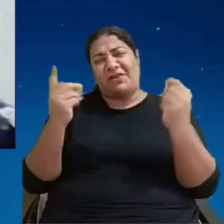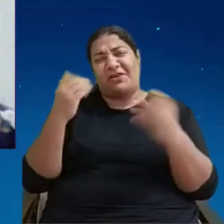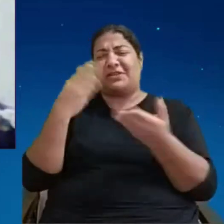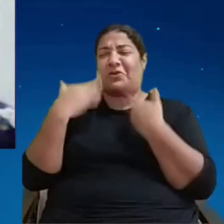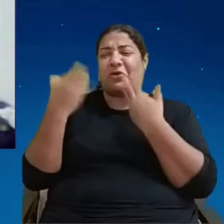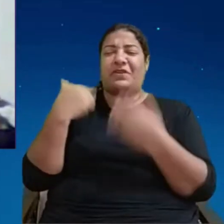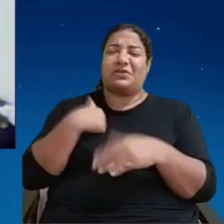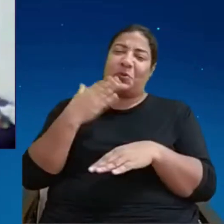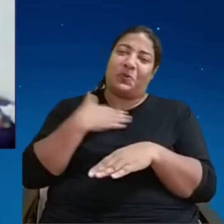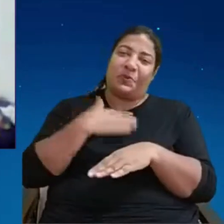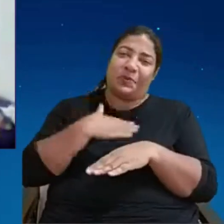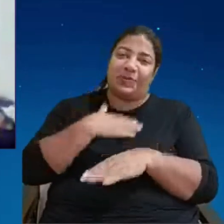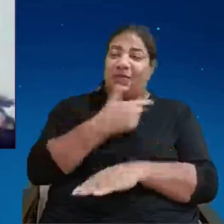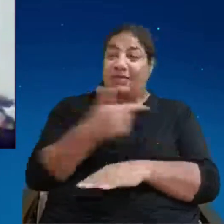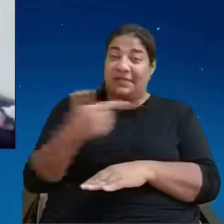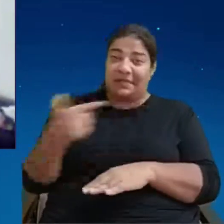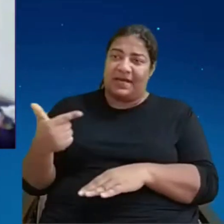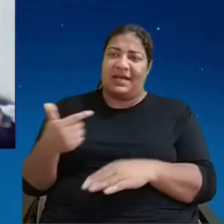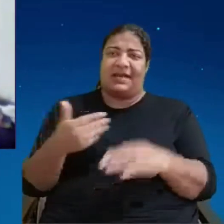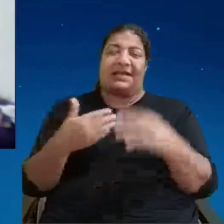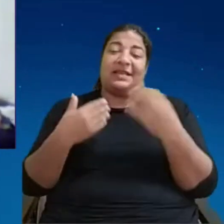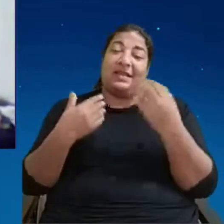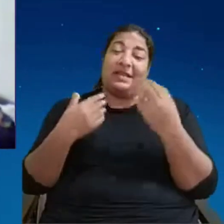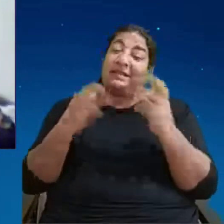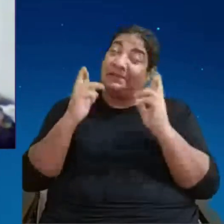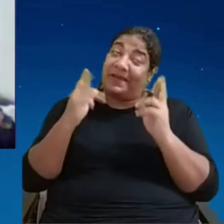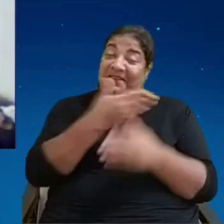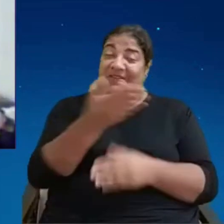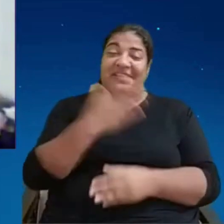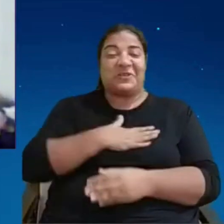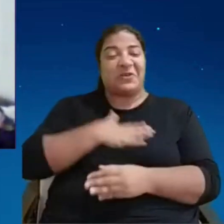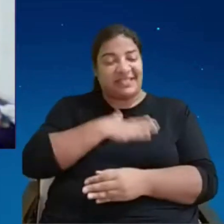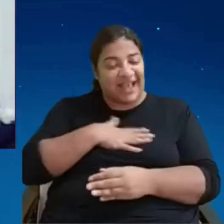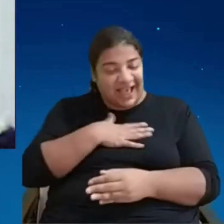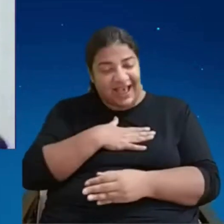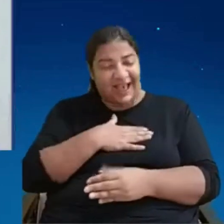espero ter atendido as expectativas de vocês. Tá bom? Muito obrigada e muito prazer.